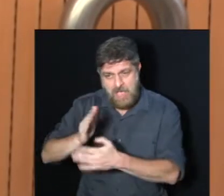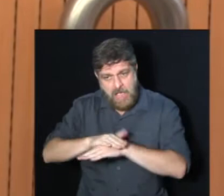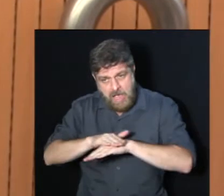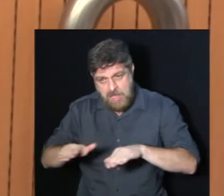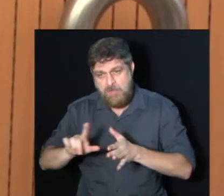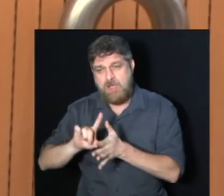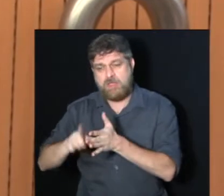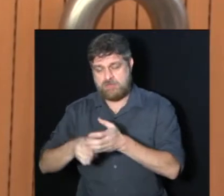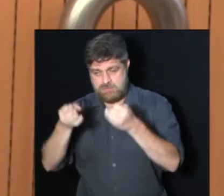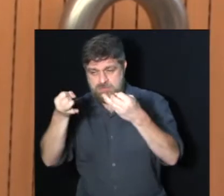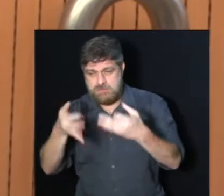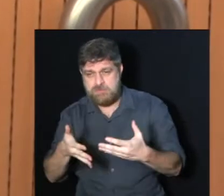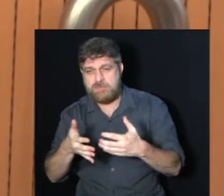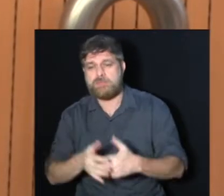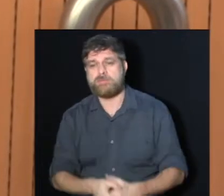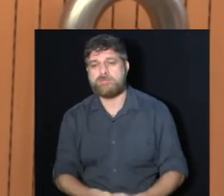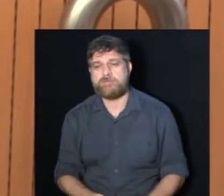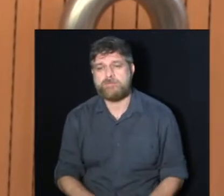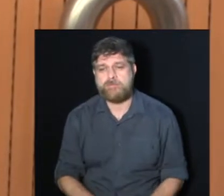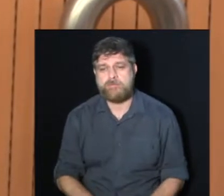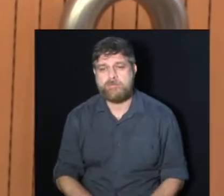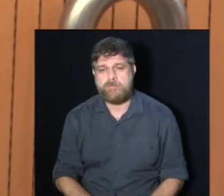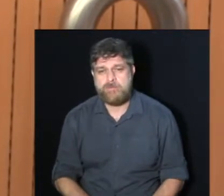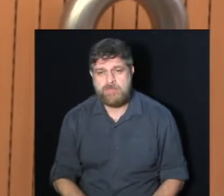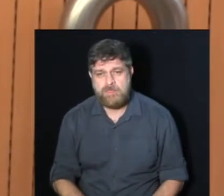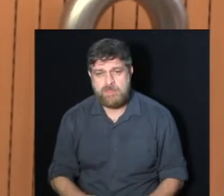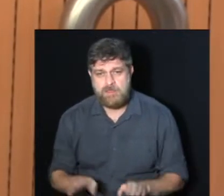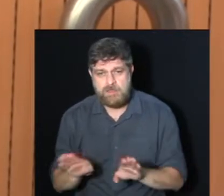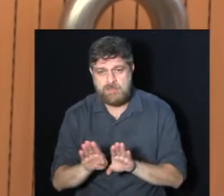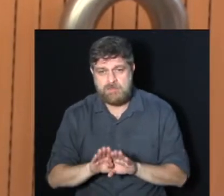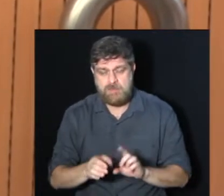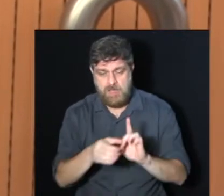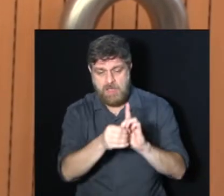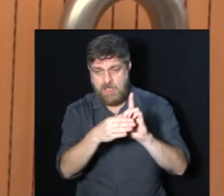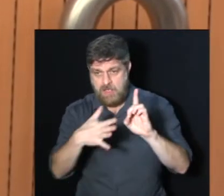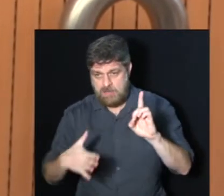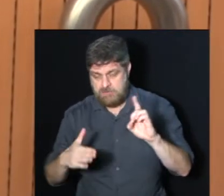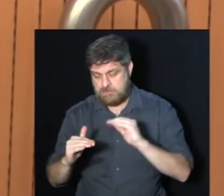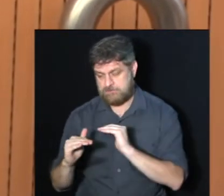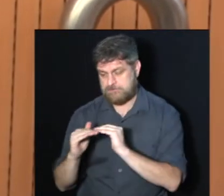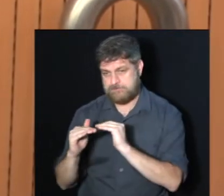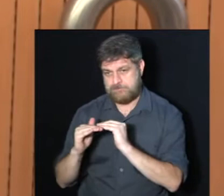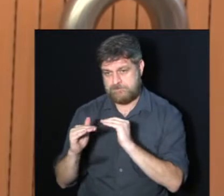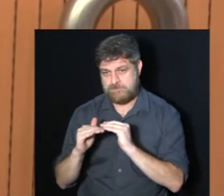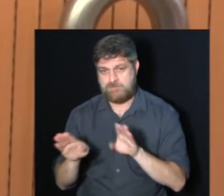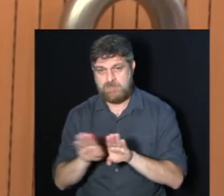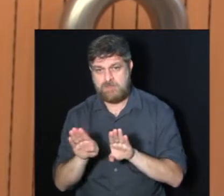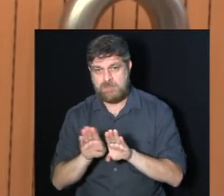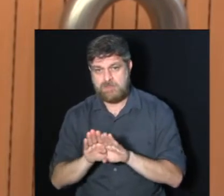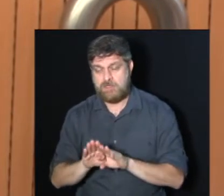pouco. A promoção da democracia paritária e